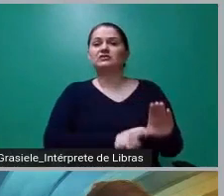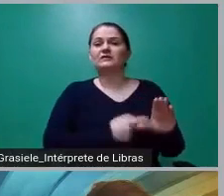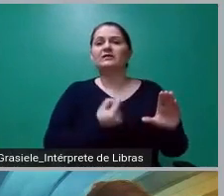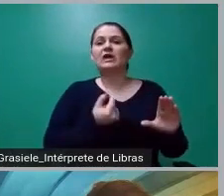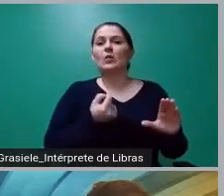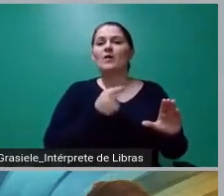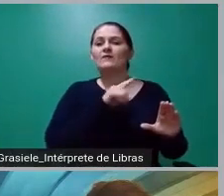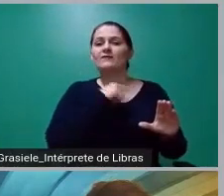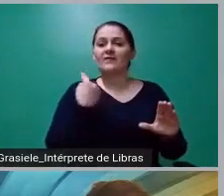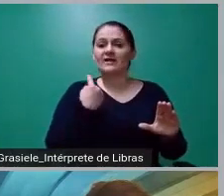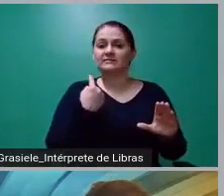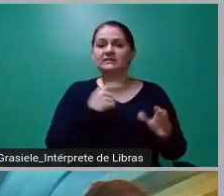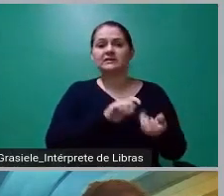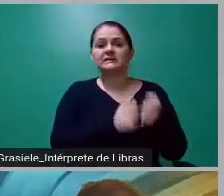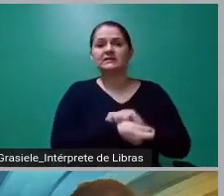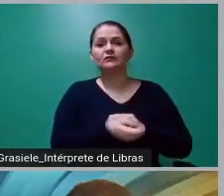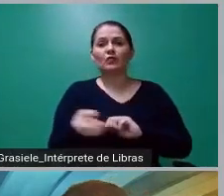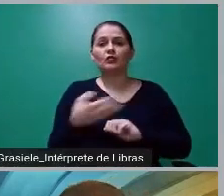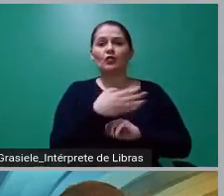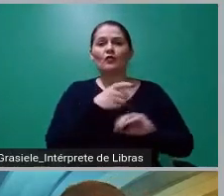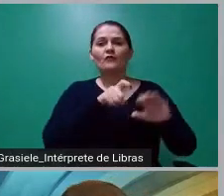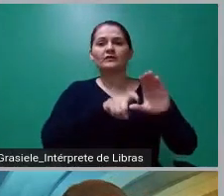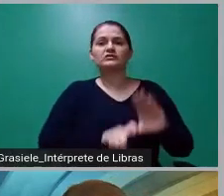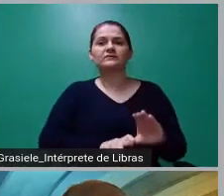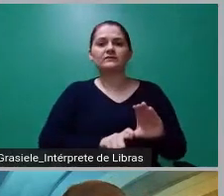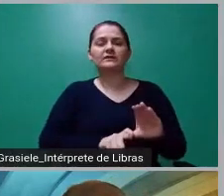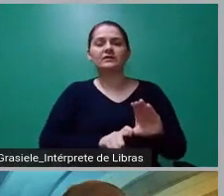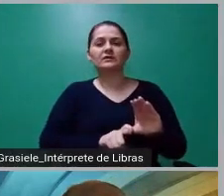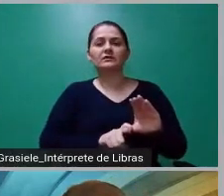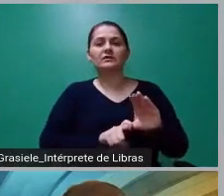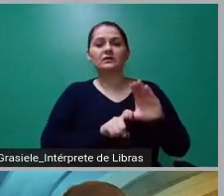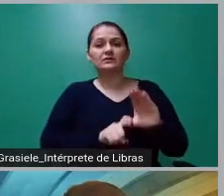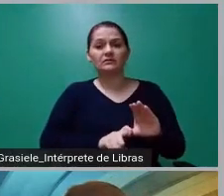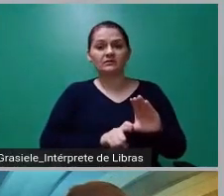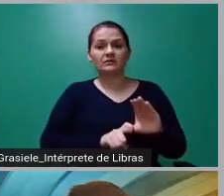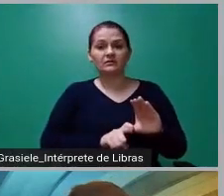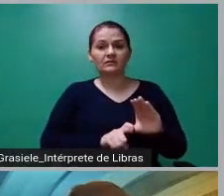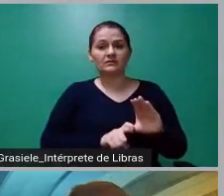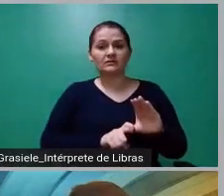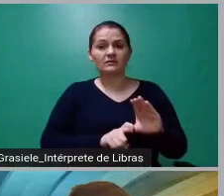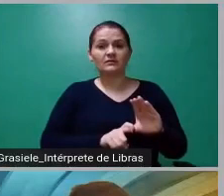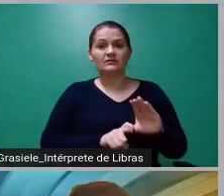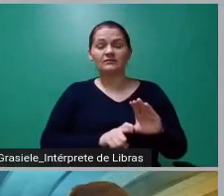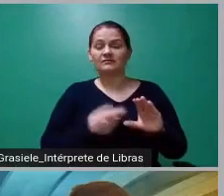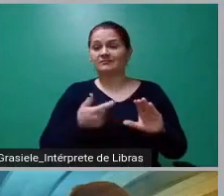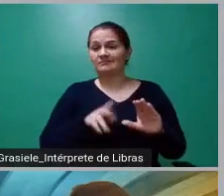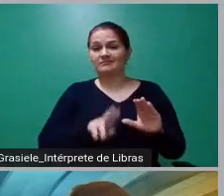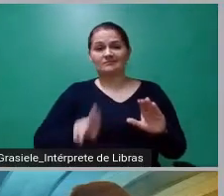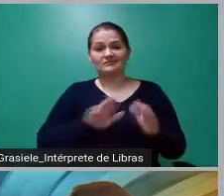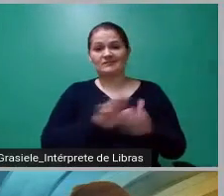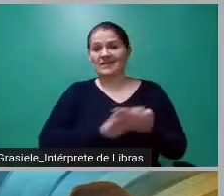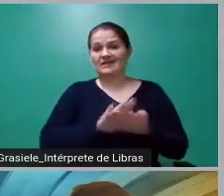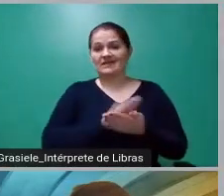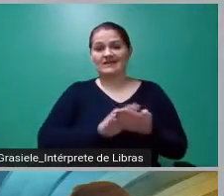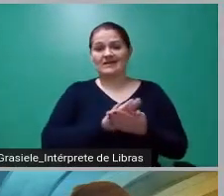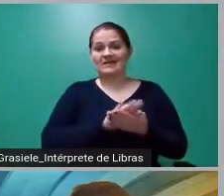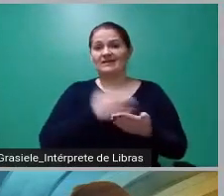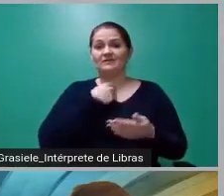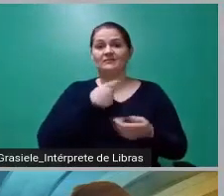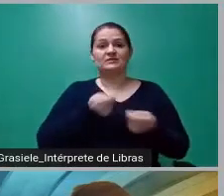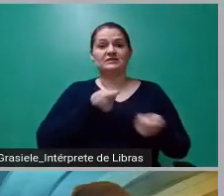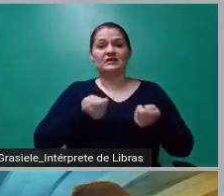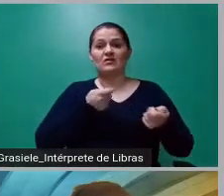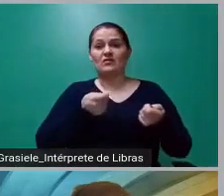títulos. E aqueles títulos eram os esqueletos podres. Eles não serviam para nada, eles não podiam ser